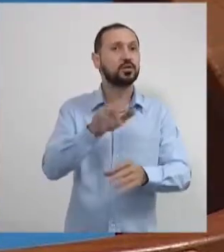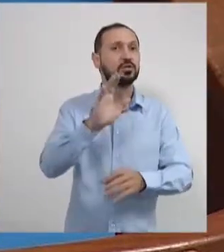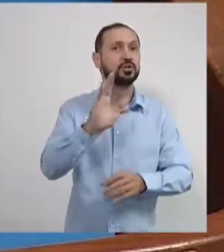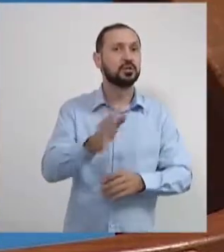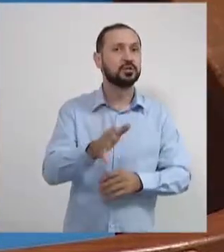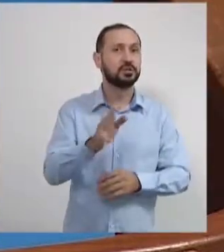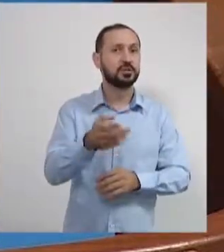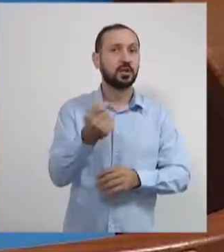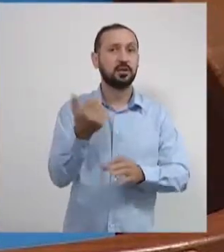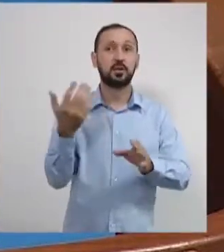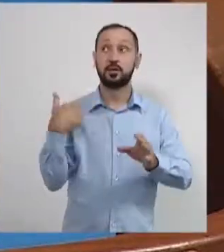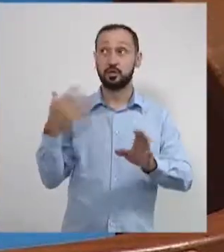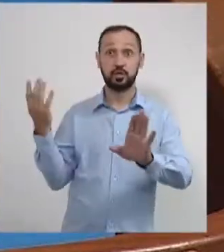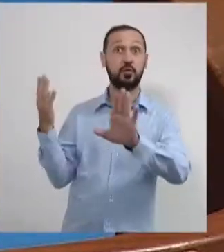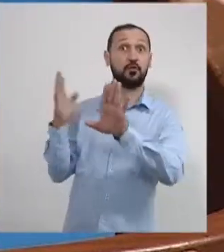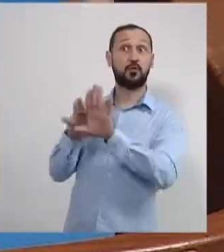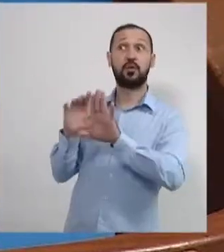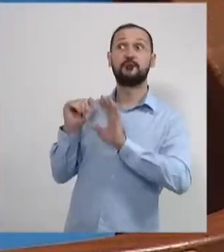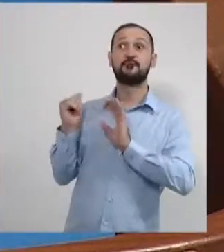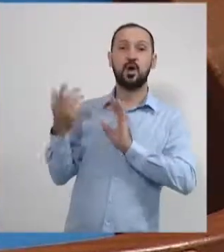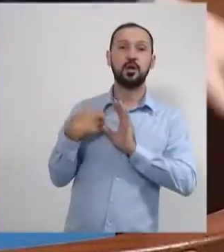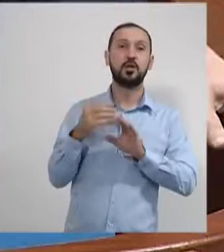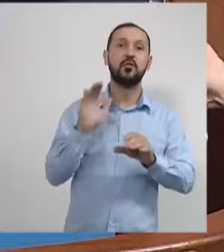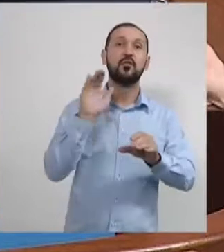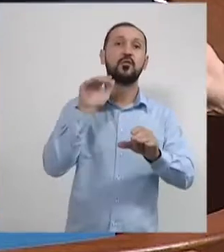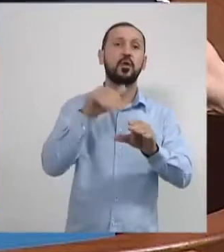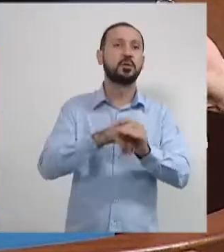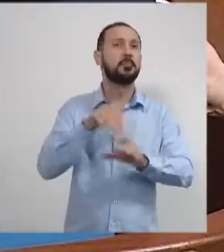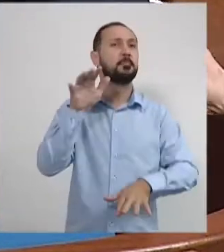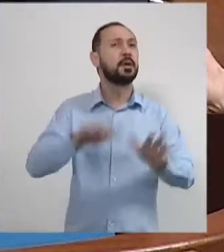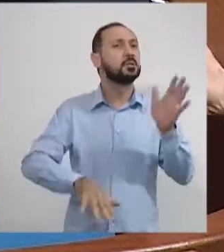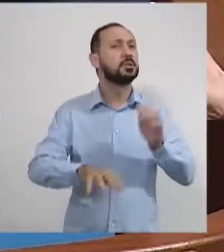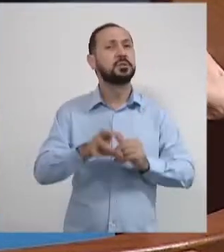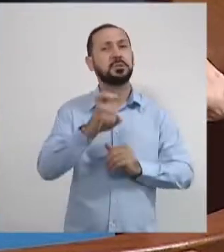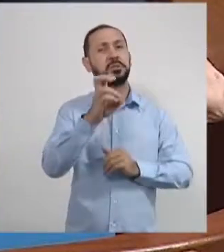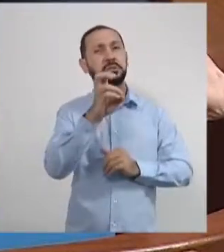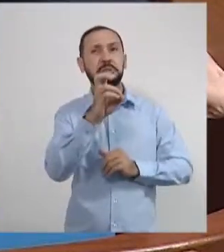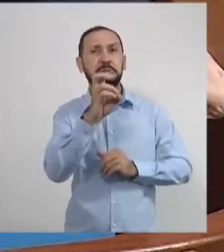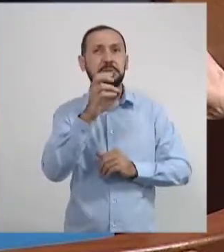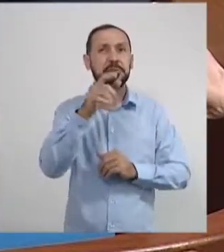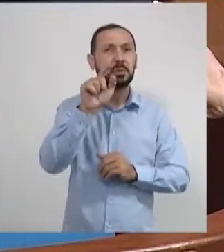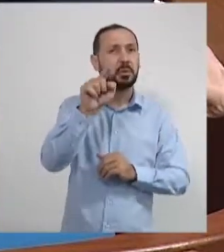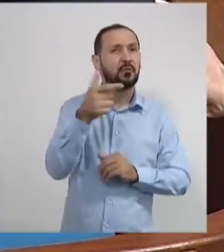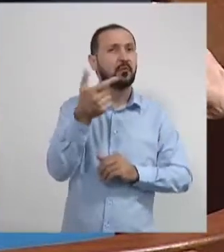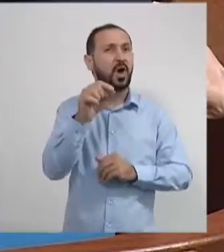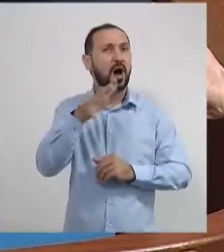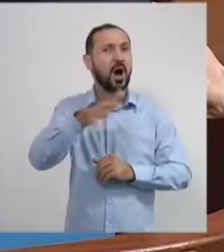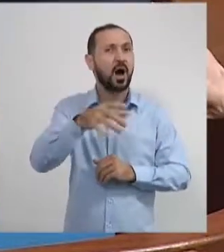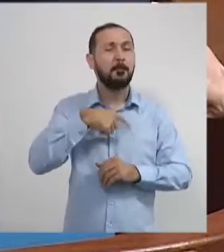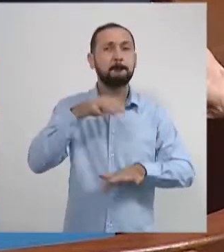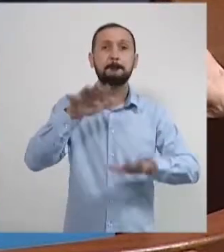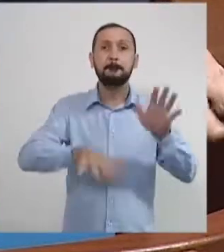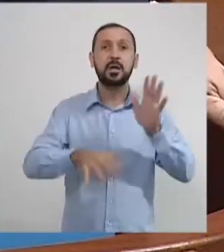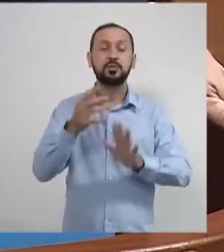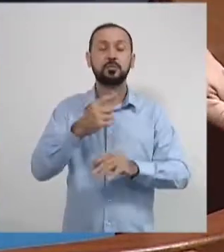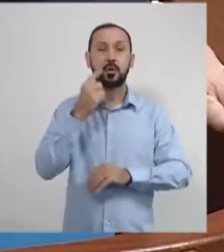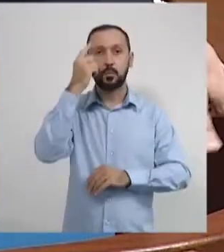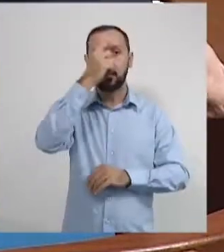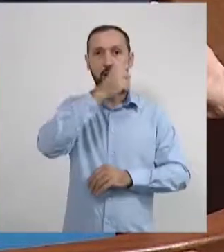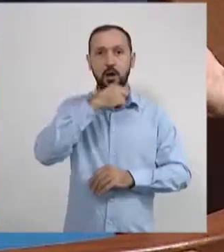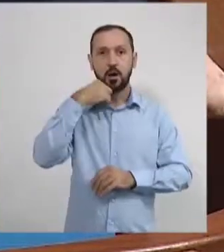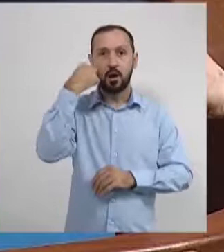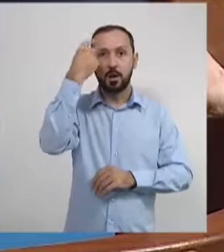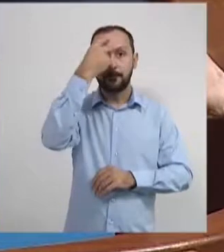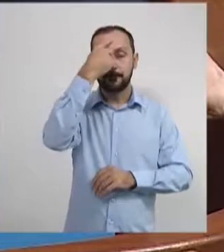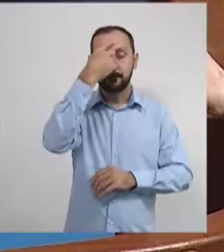já fechar os portões, eu fui votar por volta de 5h20, mais ou menos, com mais ou menos